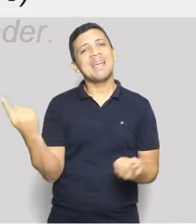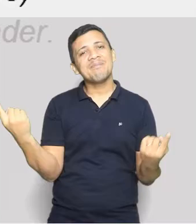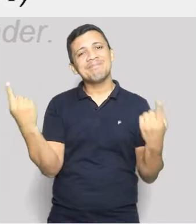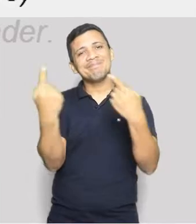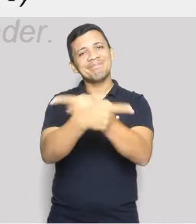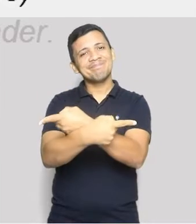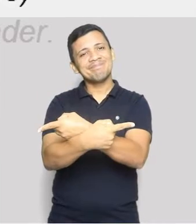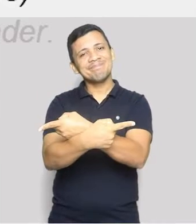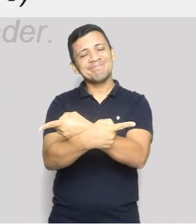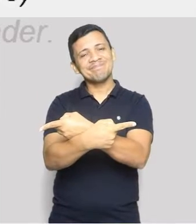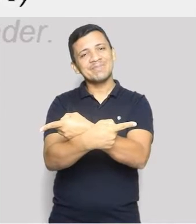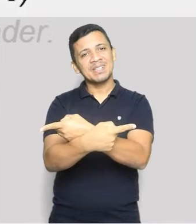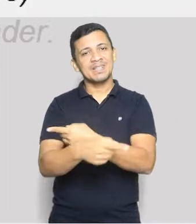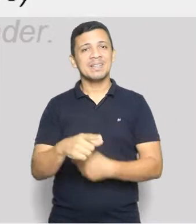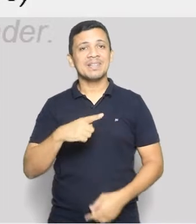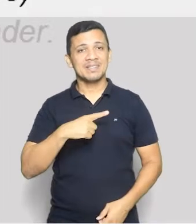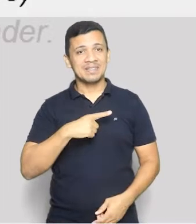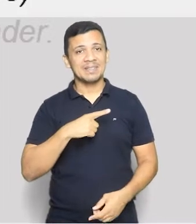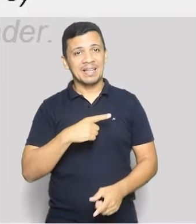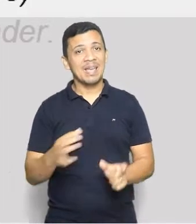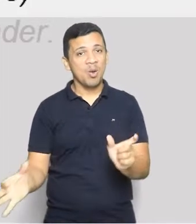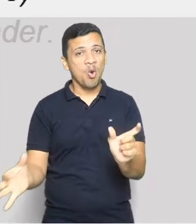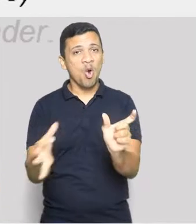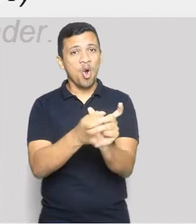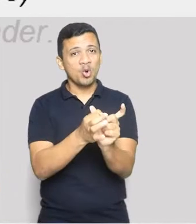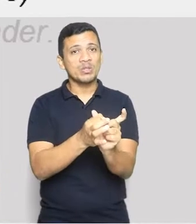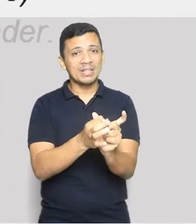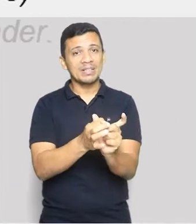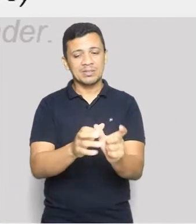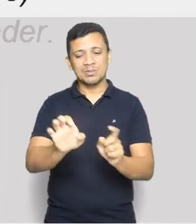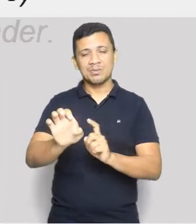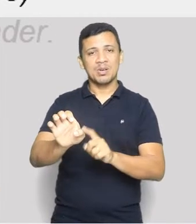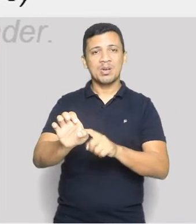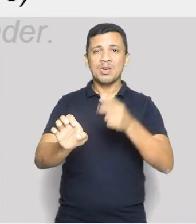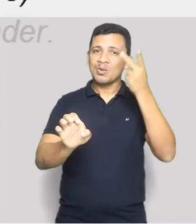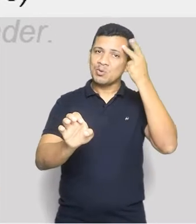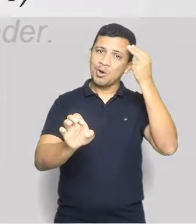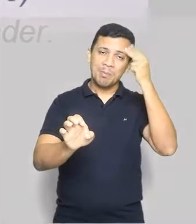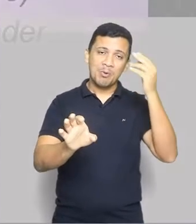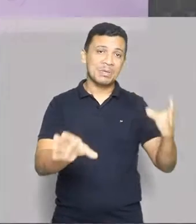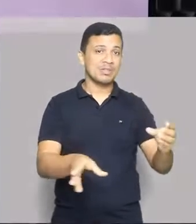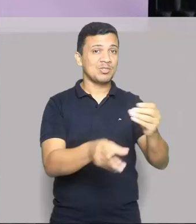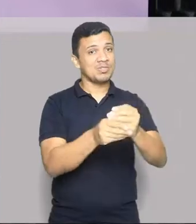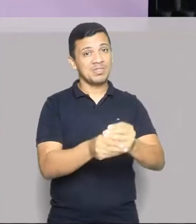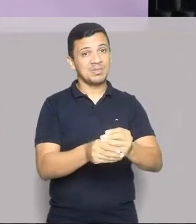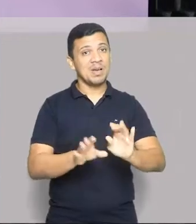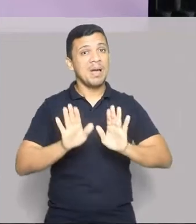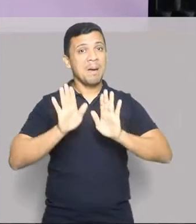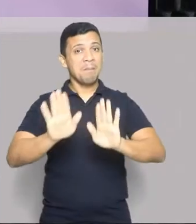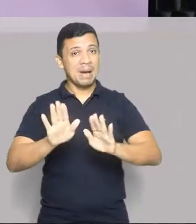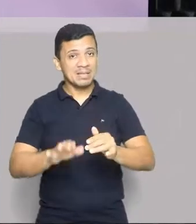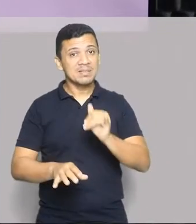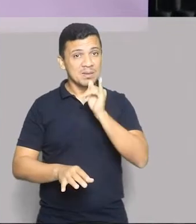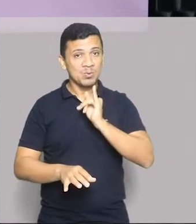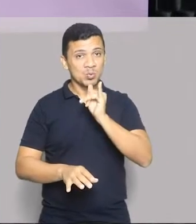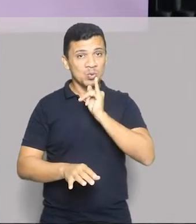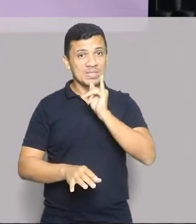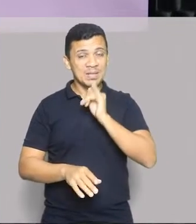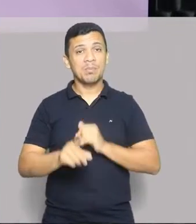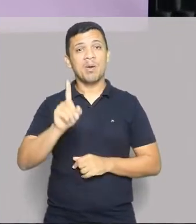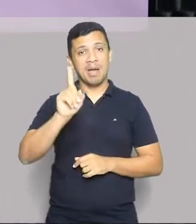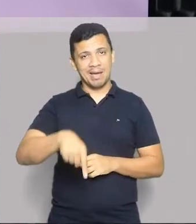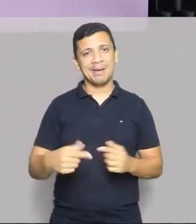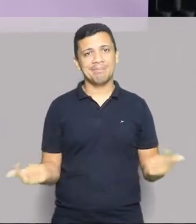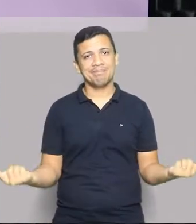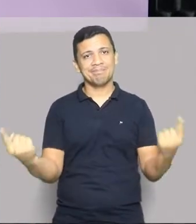Então, apesar de você ter um conectivo que é normalmente aditivo, nesse caso ele vai assumir um valor